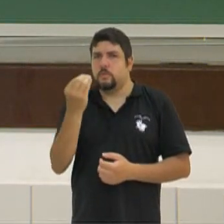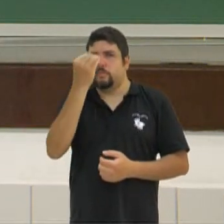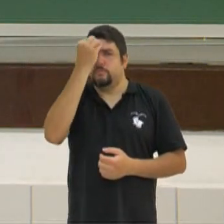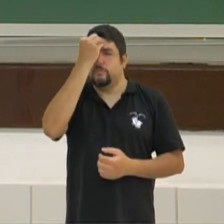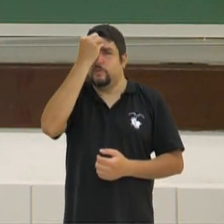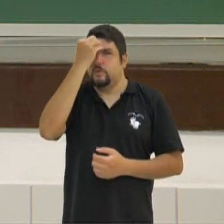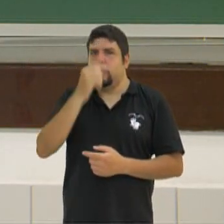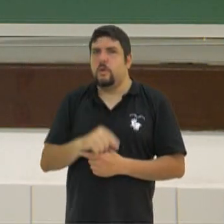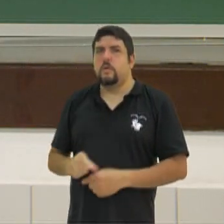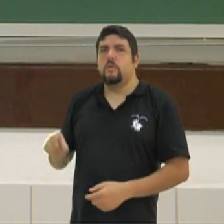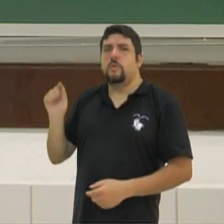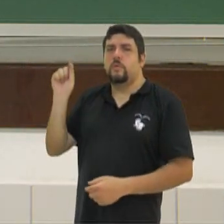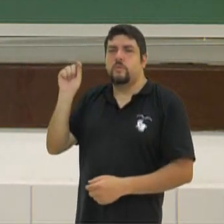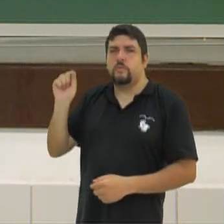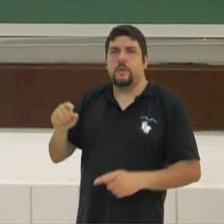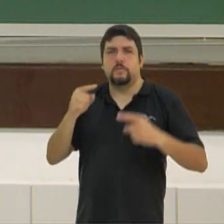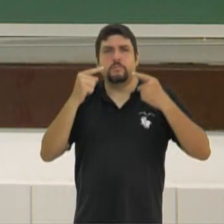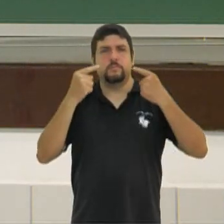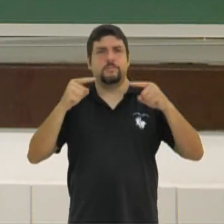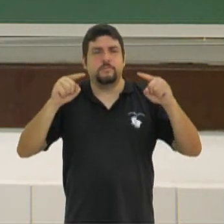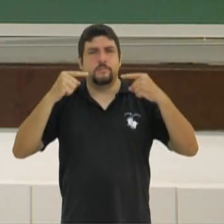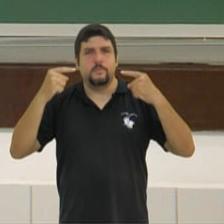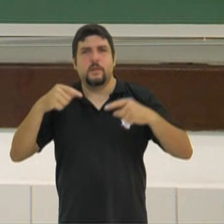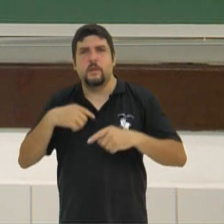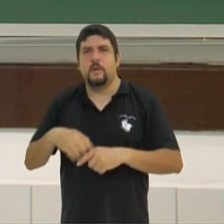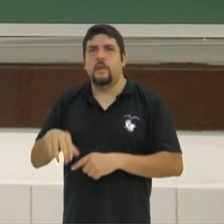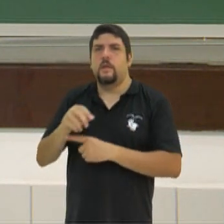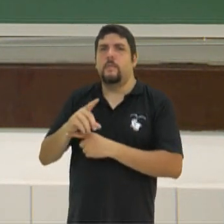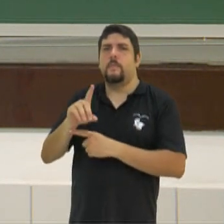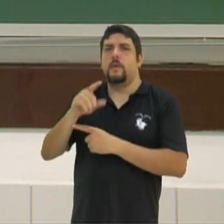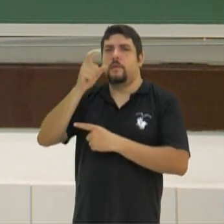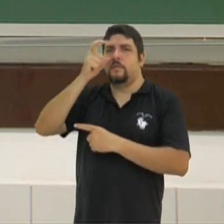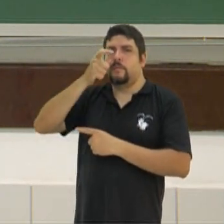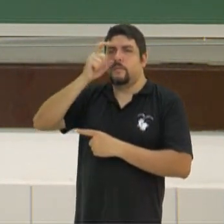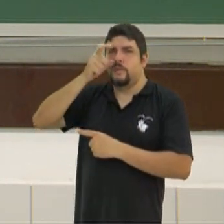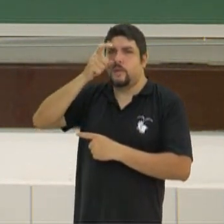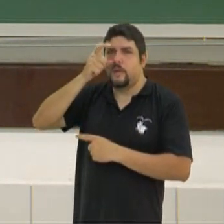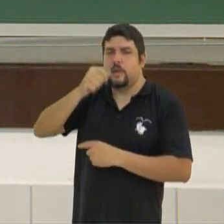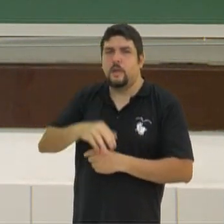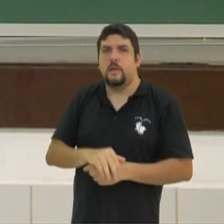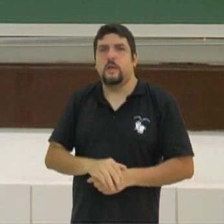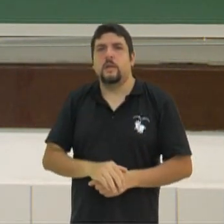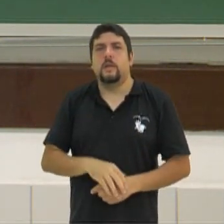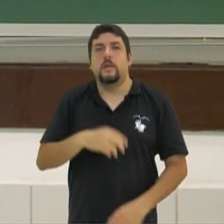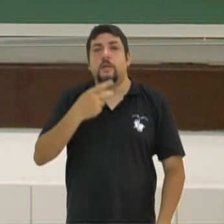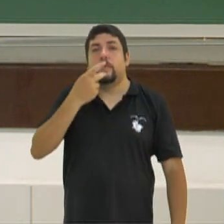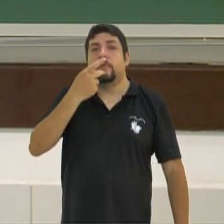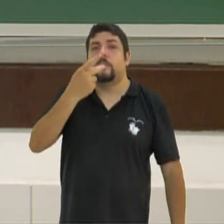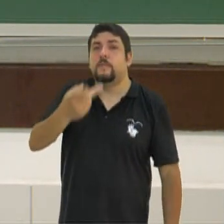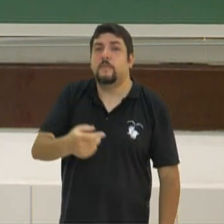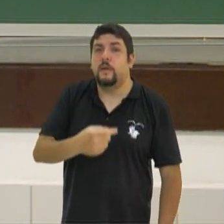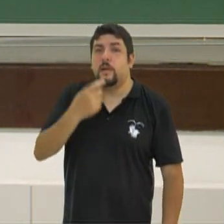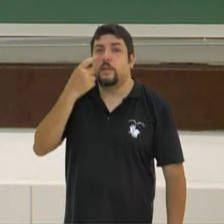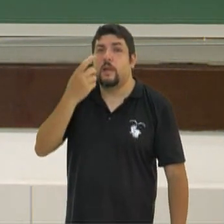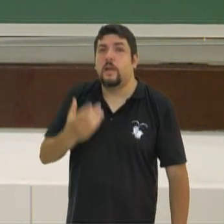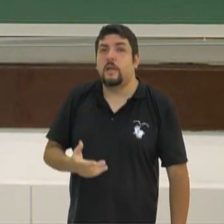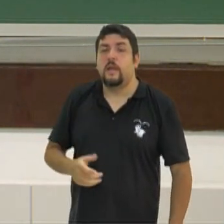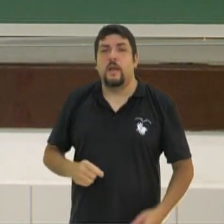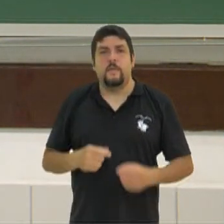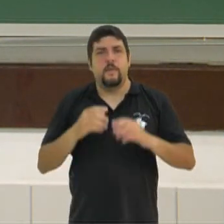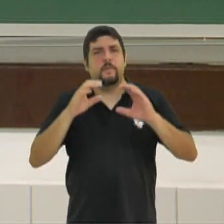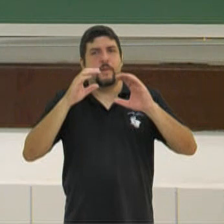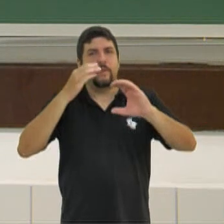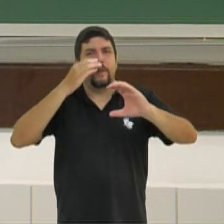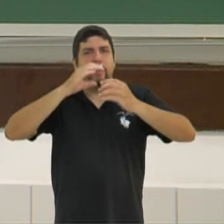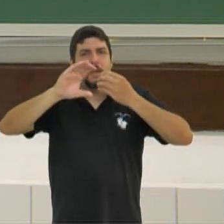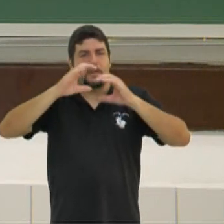aqui o funk do Descartes. Descartes era funkeiro, sim senhor, era assim. E ele diz o seguinte, eu vou cantar uma